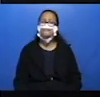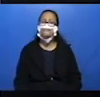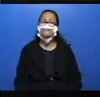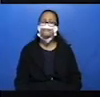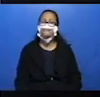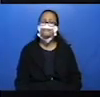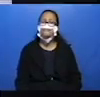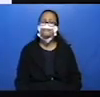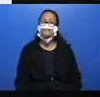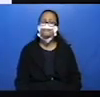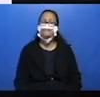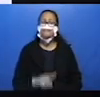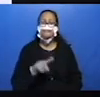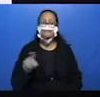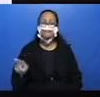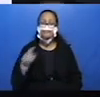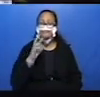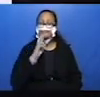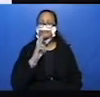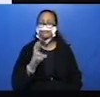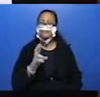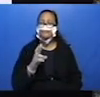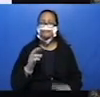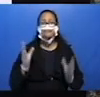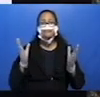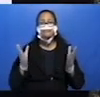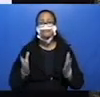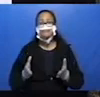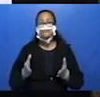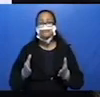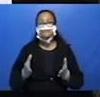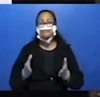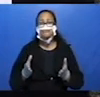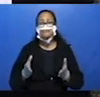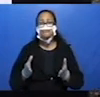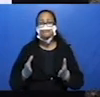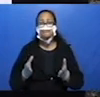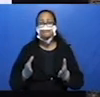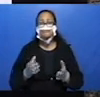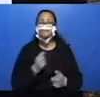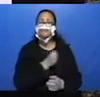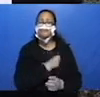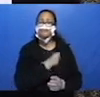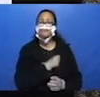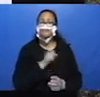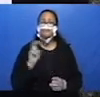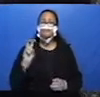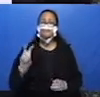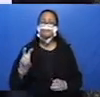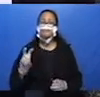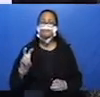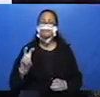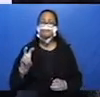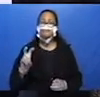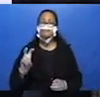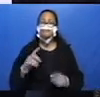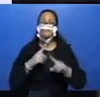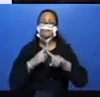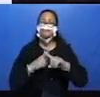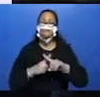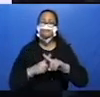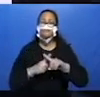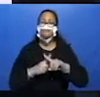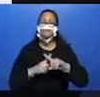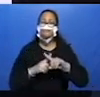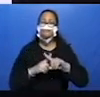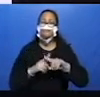Já já vocês vão responder. E agora, eu vou pegar o mesmo número 5 e vou multiplicar por